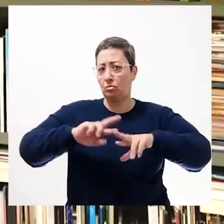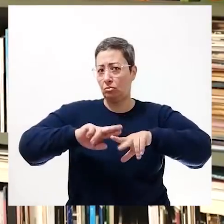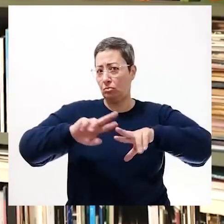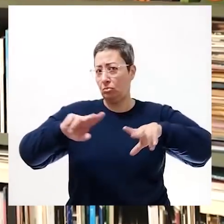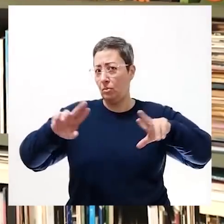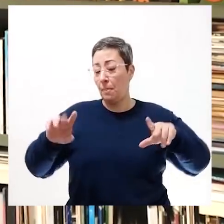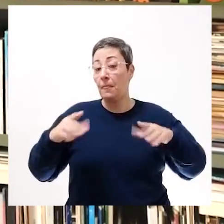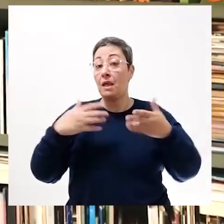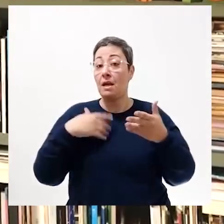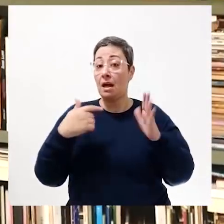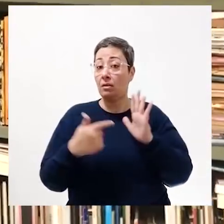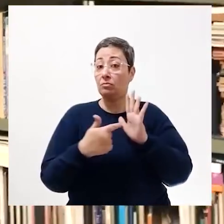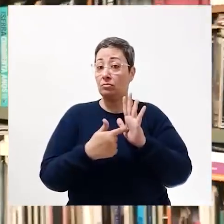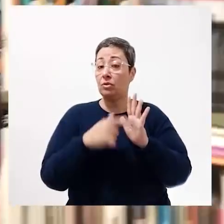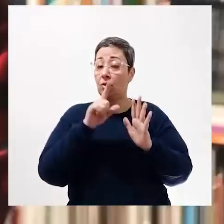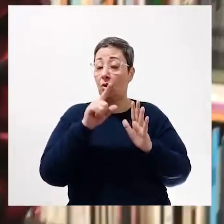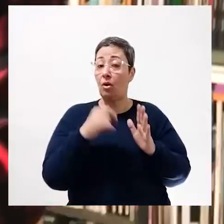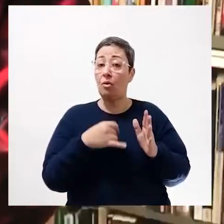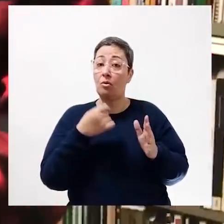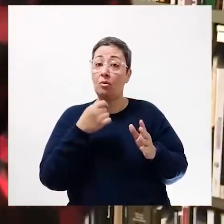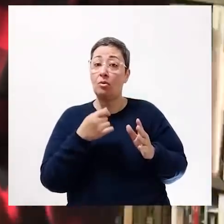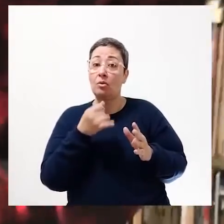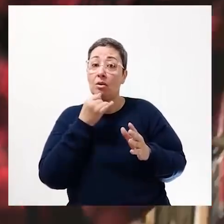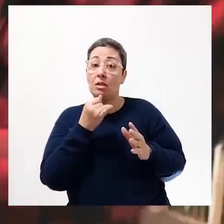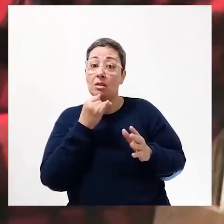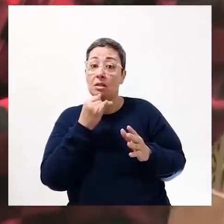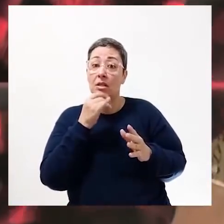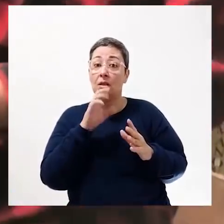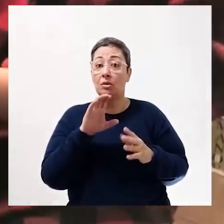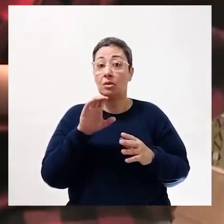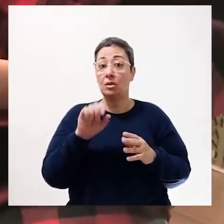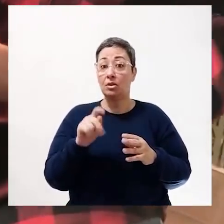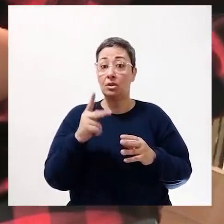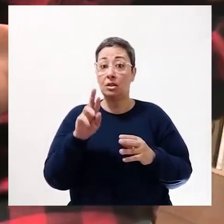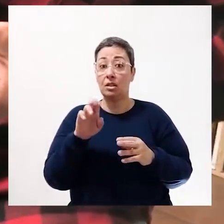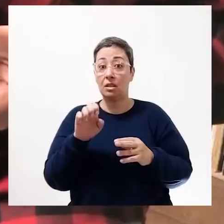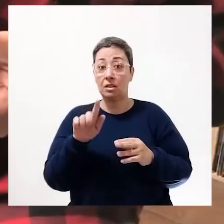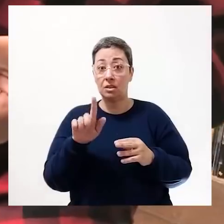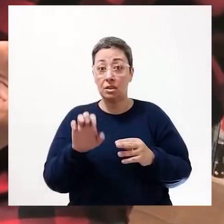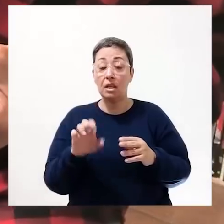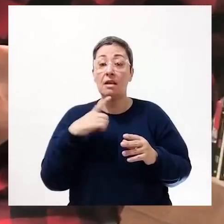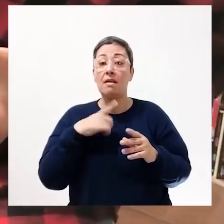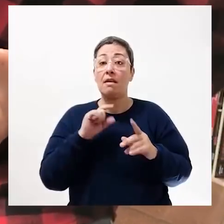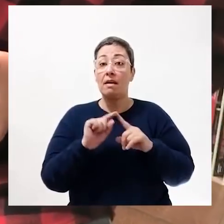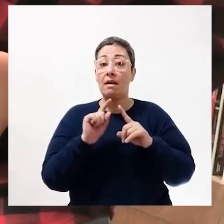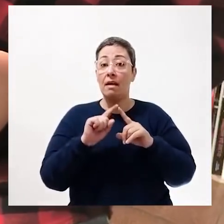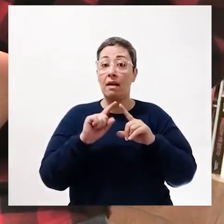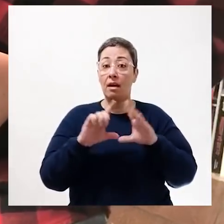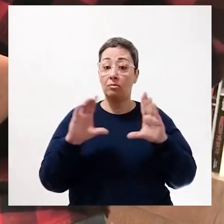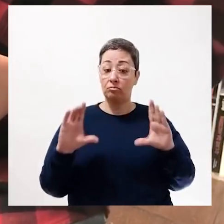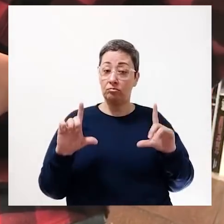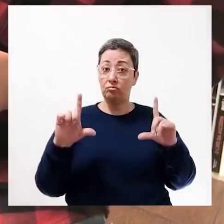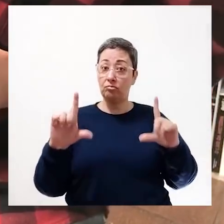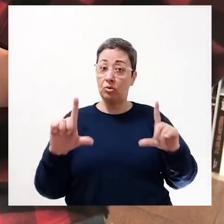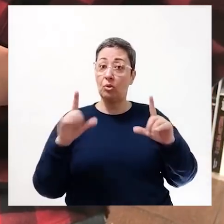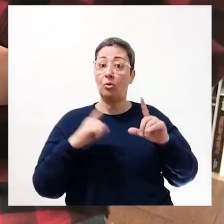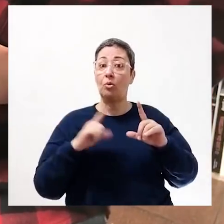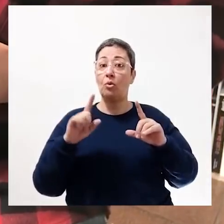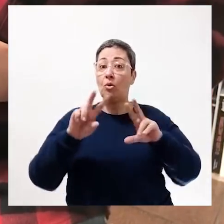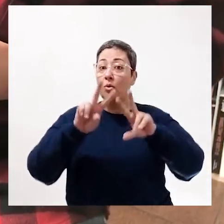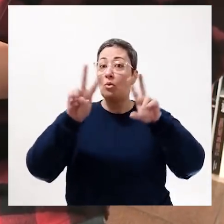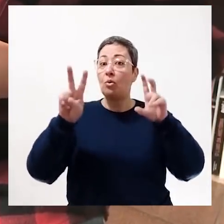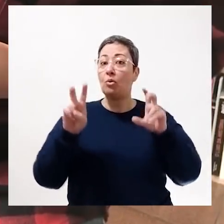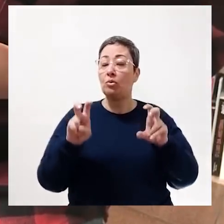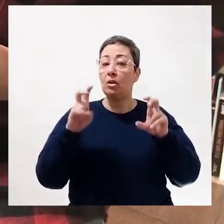político e etc. Aqui é um exemplo da charge, né? É um cartoon sobre um